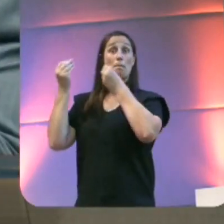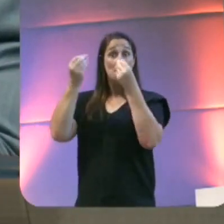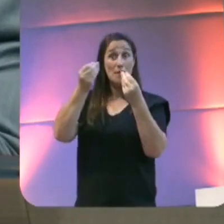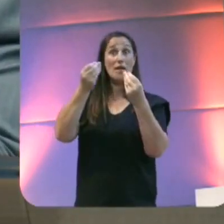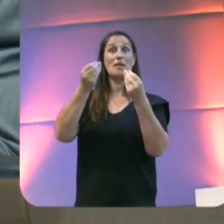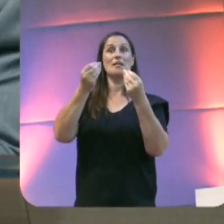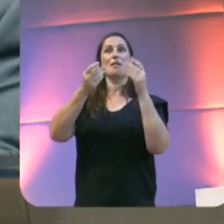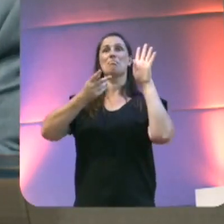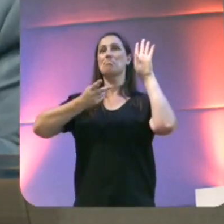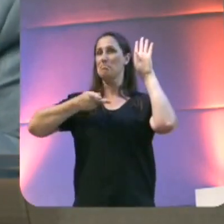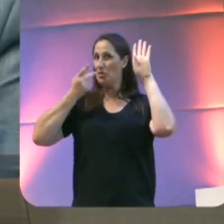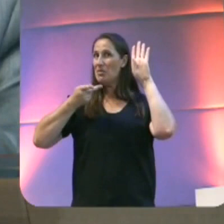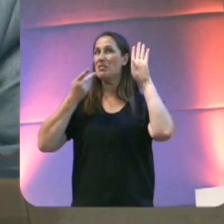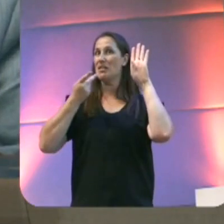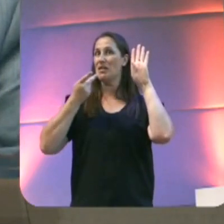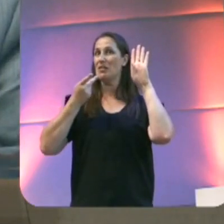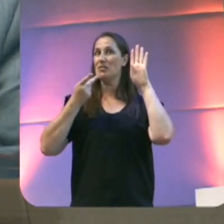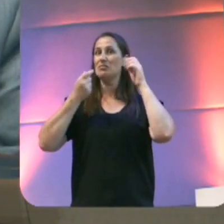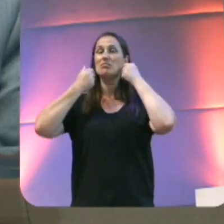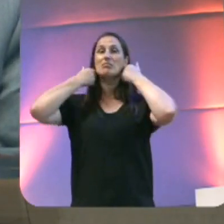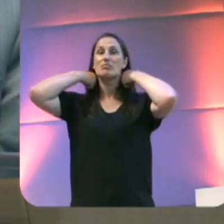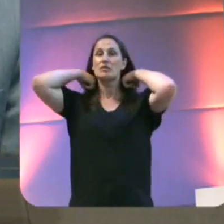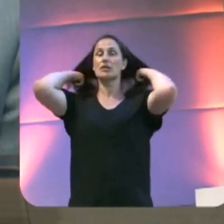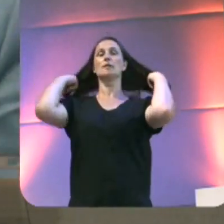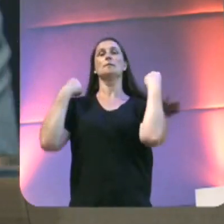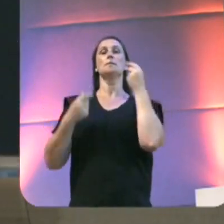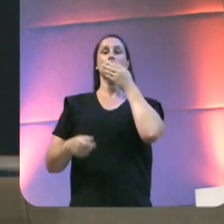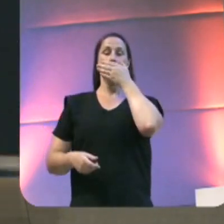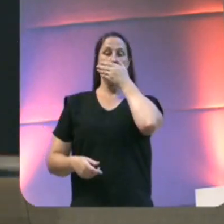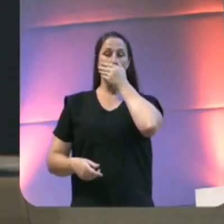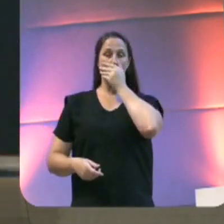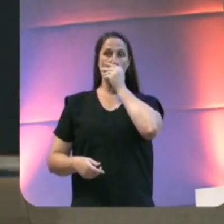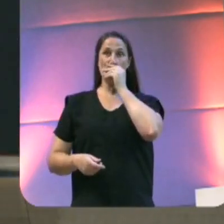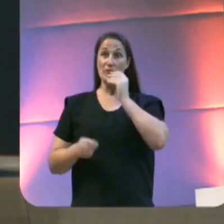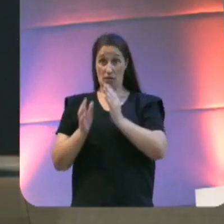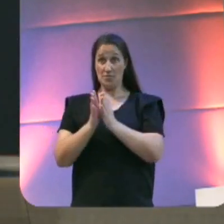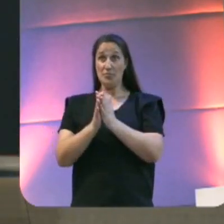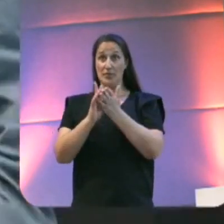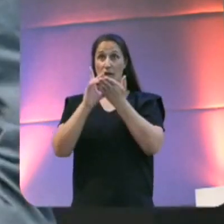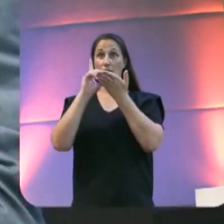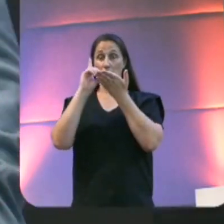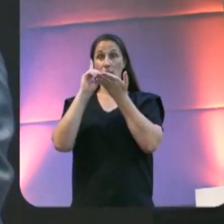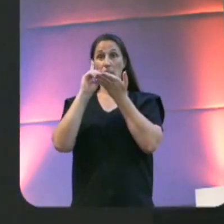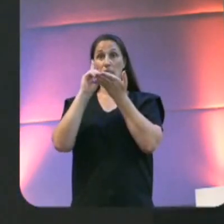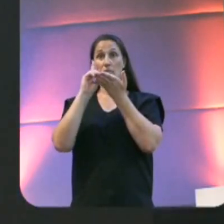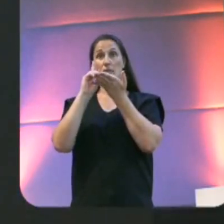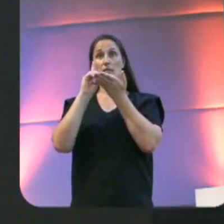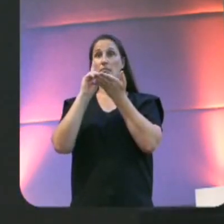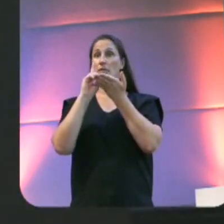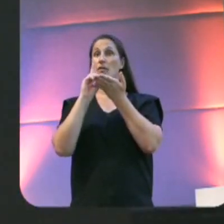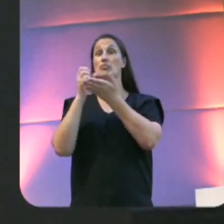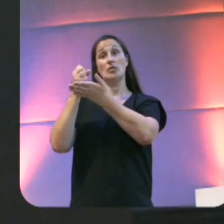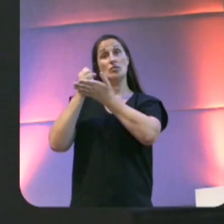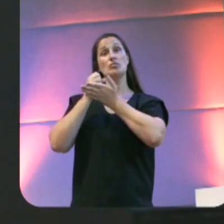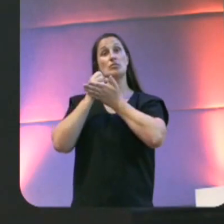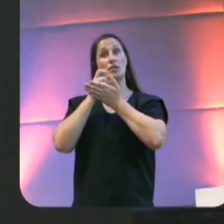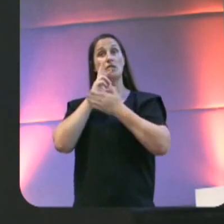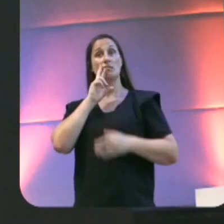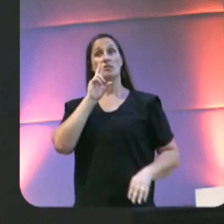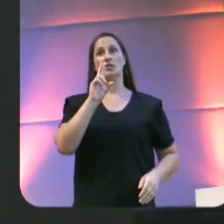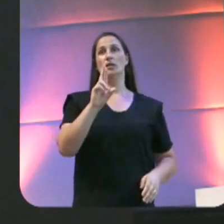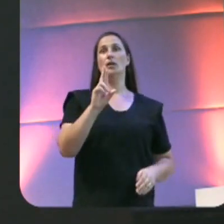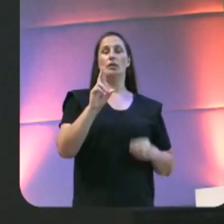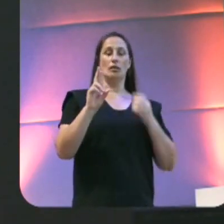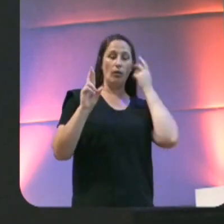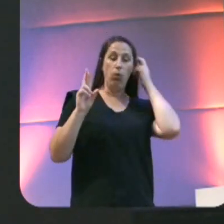seja, economicamente, e então a Bíblia nos ajuda a responder a estas perguntas. E a primeira